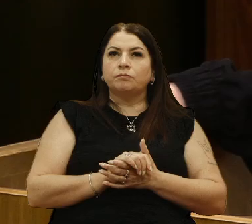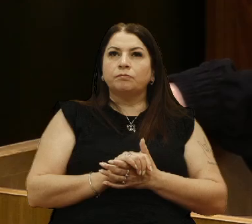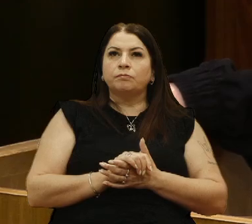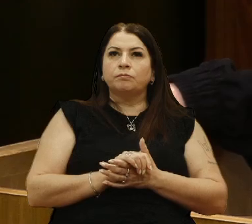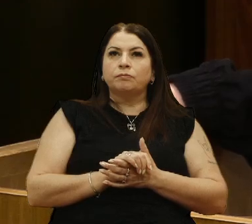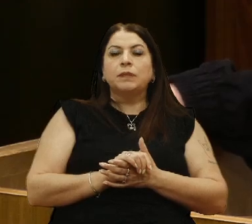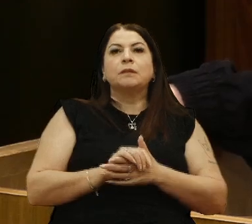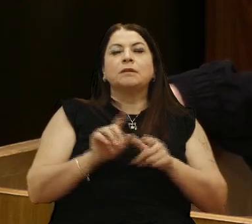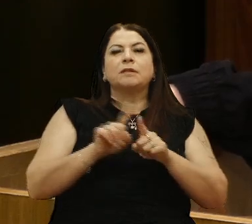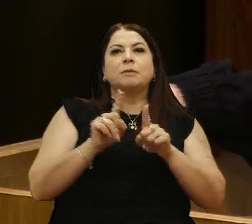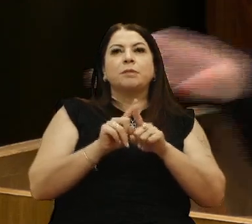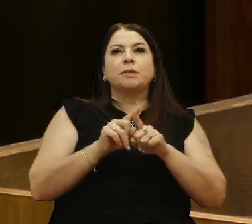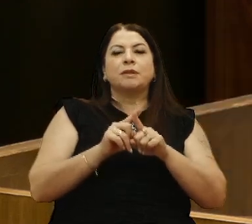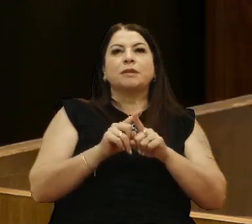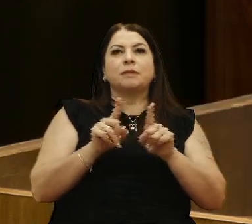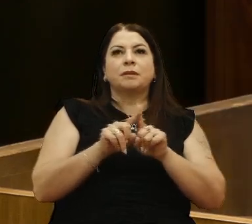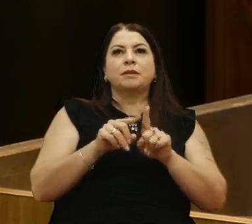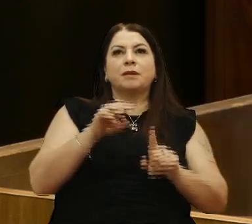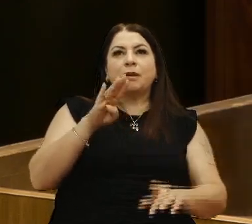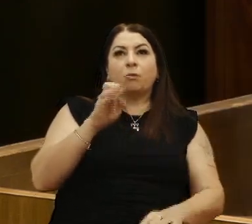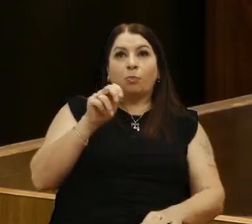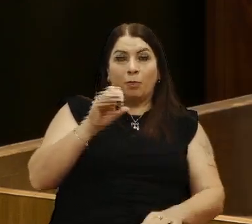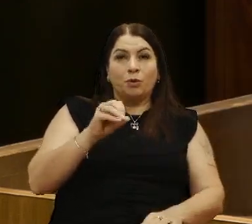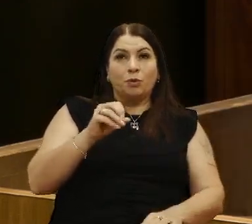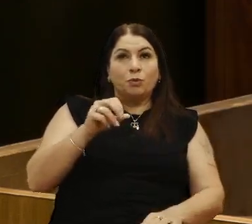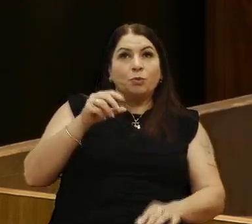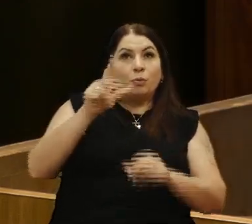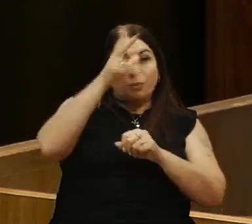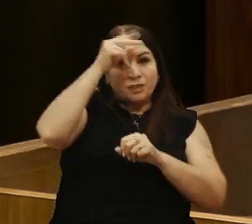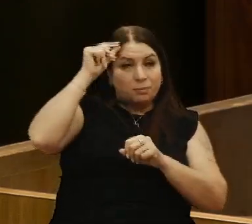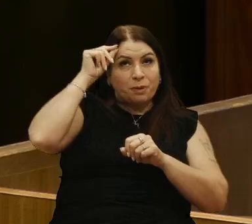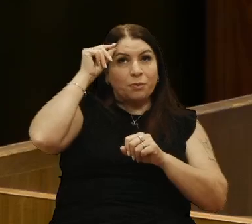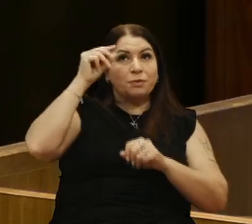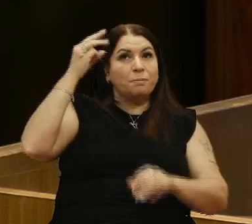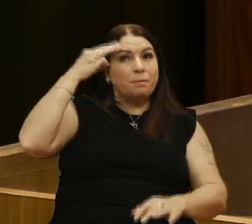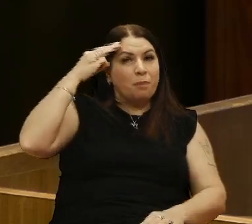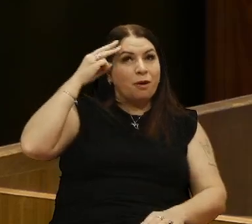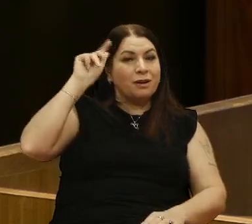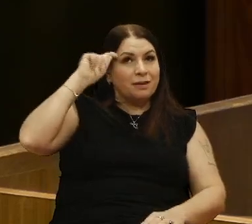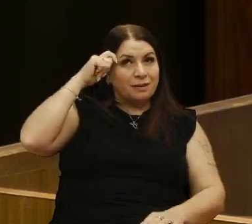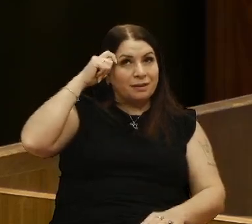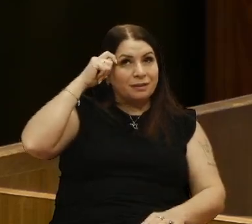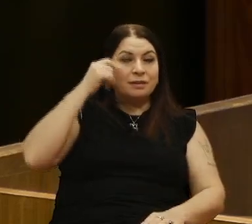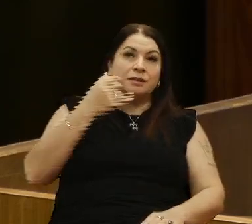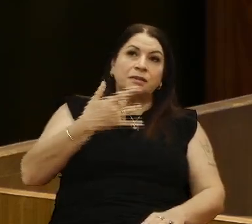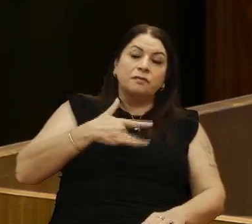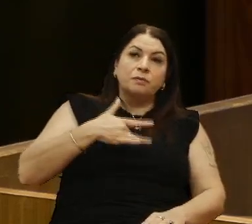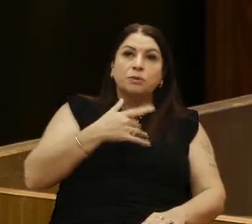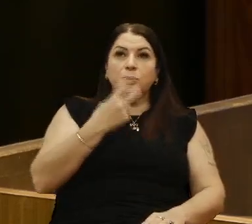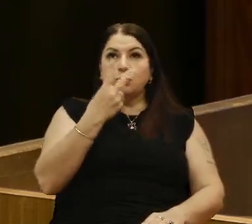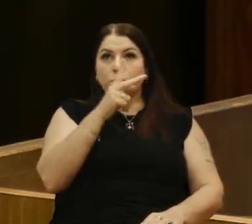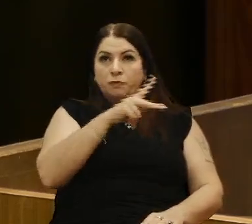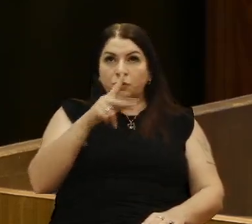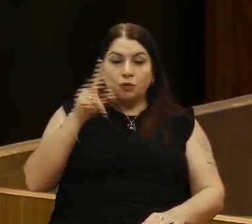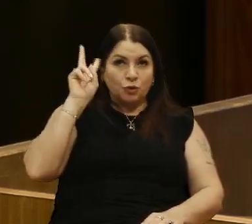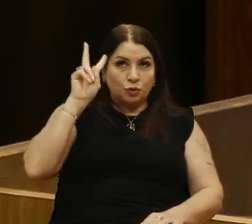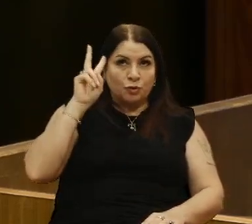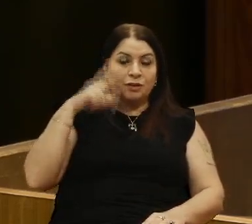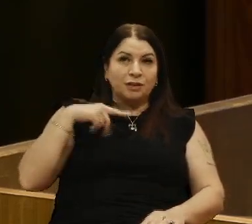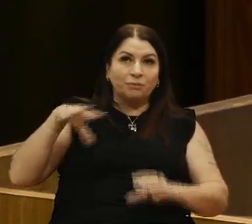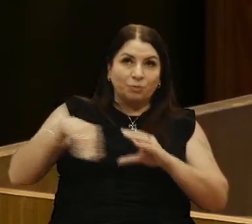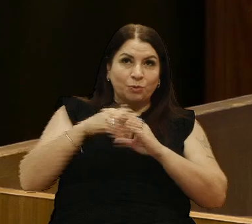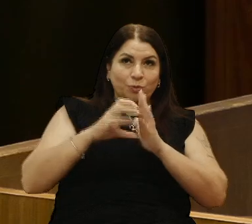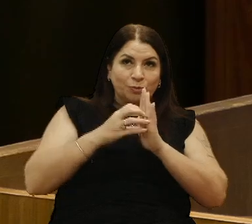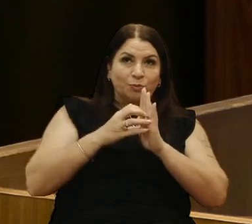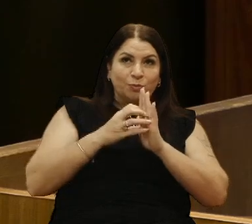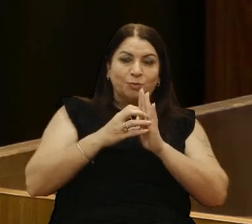da Memória Negra. Nós sabemos, infelizmente, aqui temos 2 professores de história que compõem a minha bancada